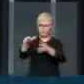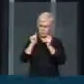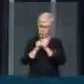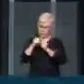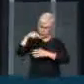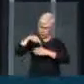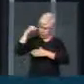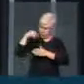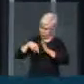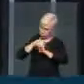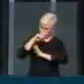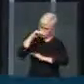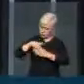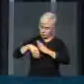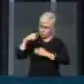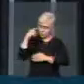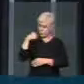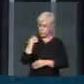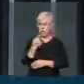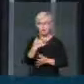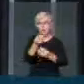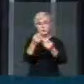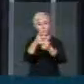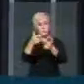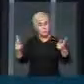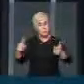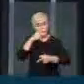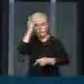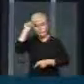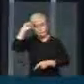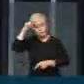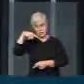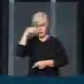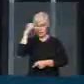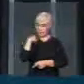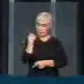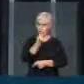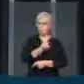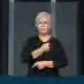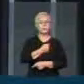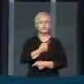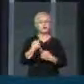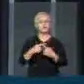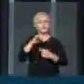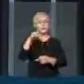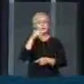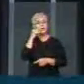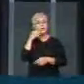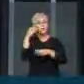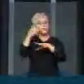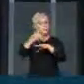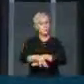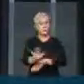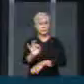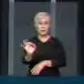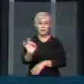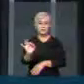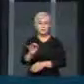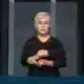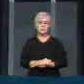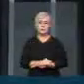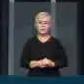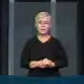voto. Muitos desses votos são dos negros que não têm oportunidade, não têm chance e não têm possibilidade de